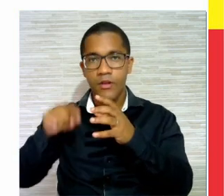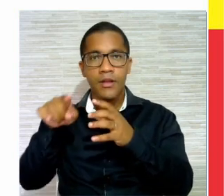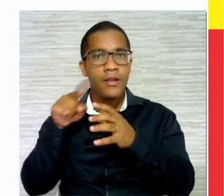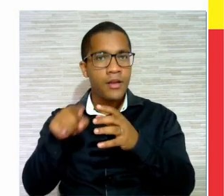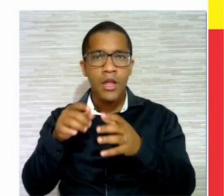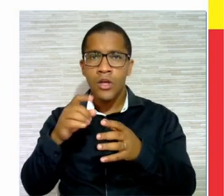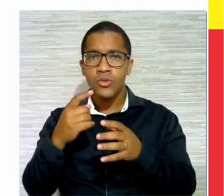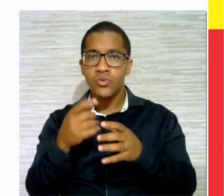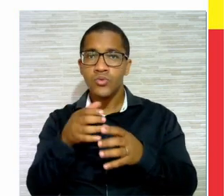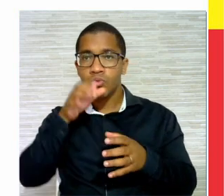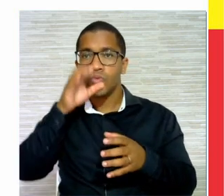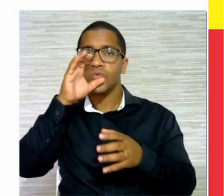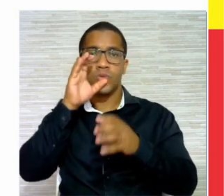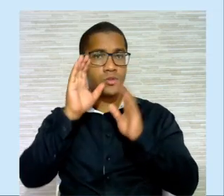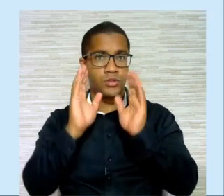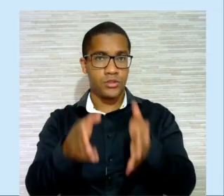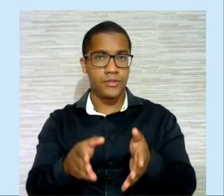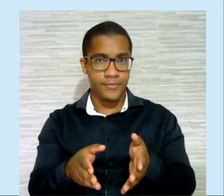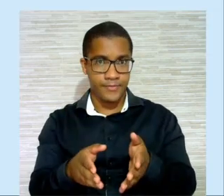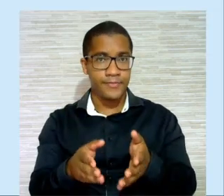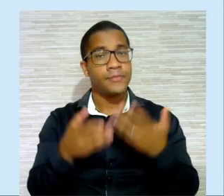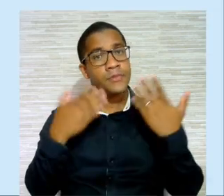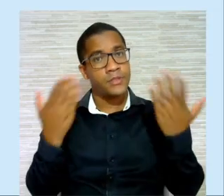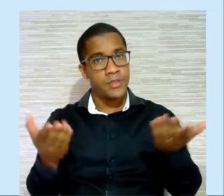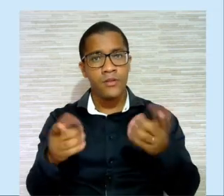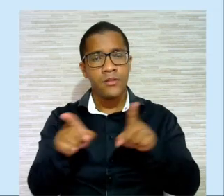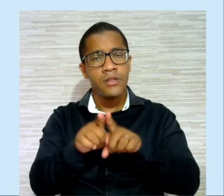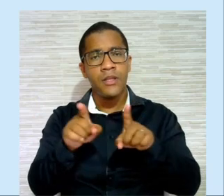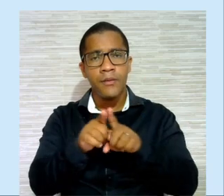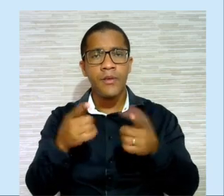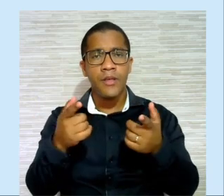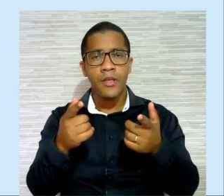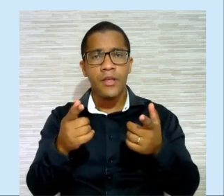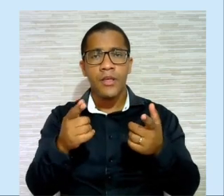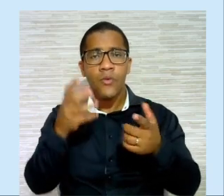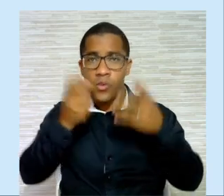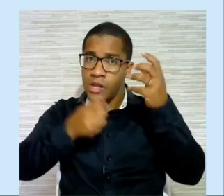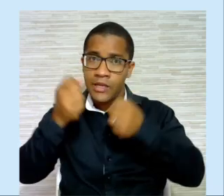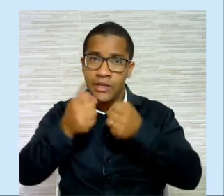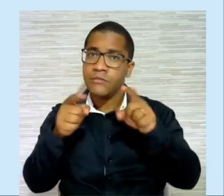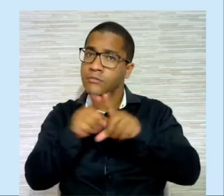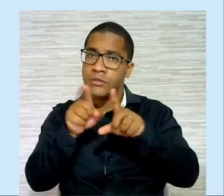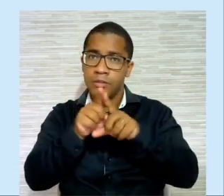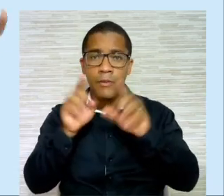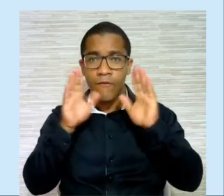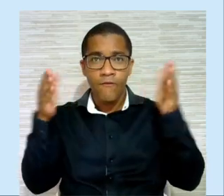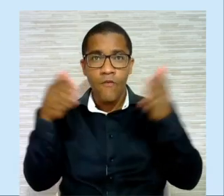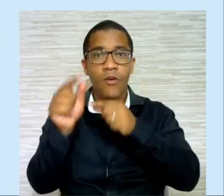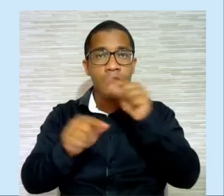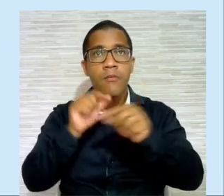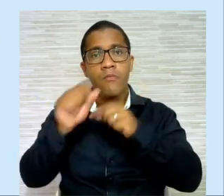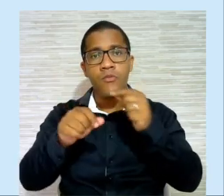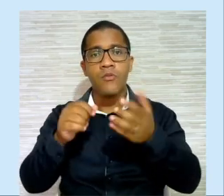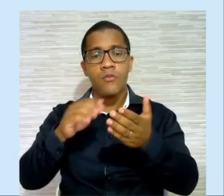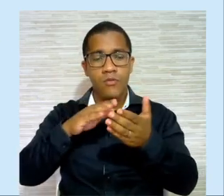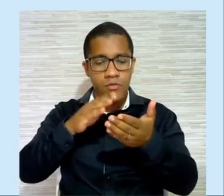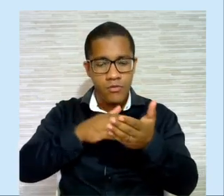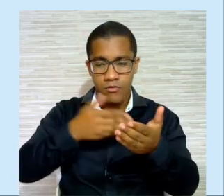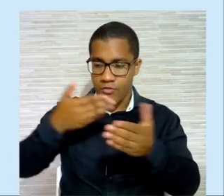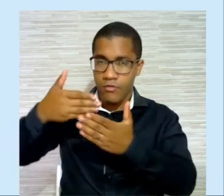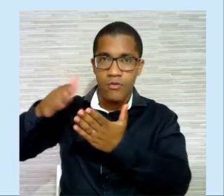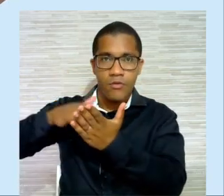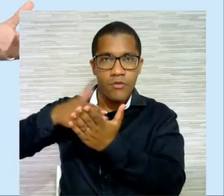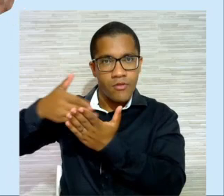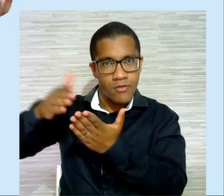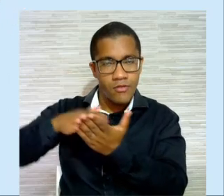iogurte, a manteiga. Então, tudo isso aí são exemplos de indústrias, né, que transformam os recursos primários que a